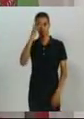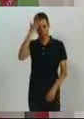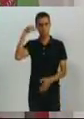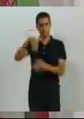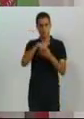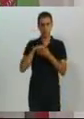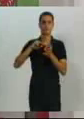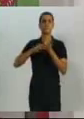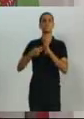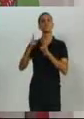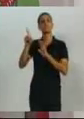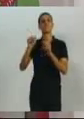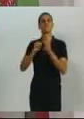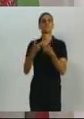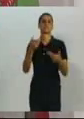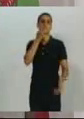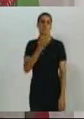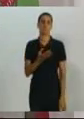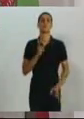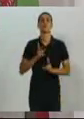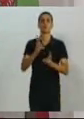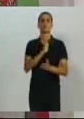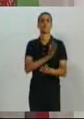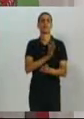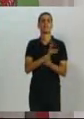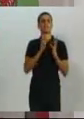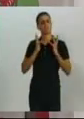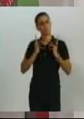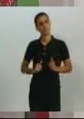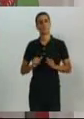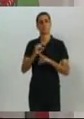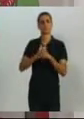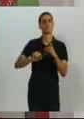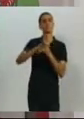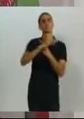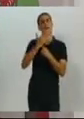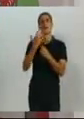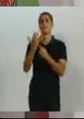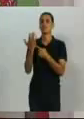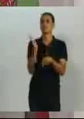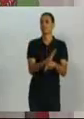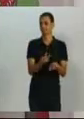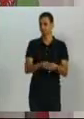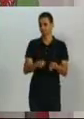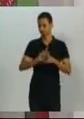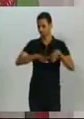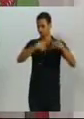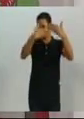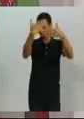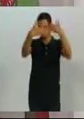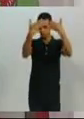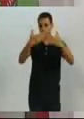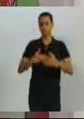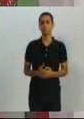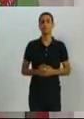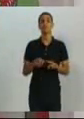coisa de bom. Continue assim, Ito, com esse coração puro, que a sociedade só tem a ganhar com isso. Também quero aqui falar